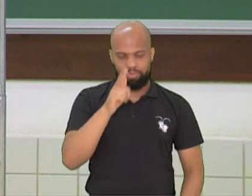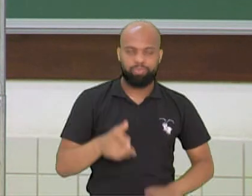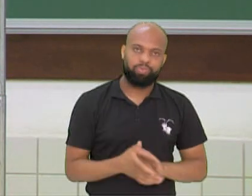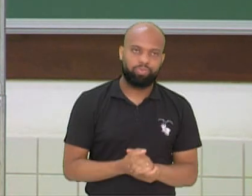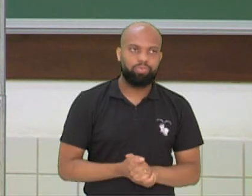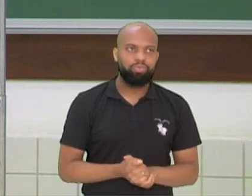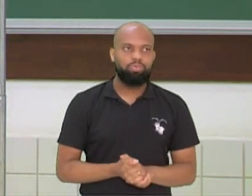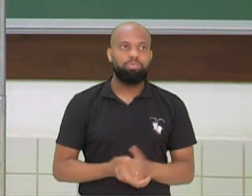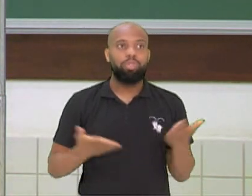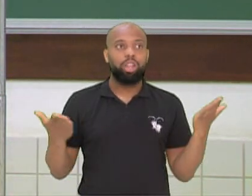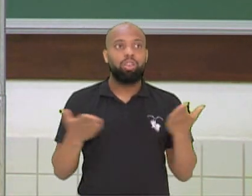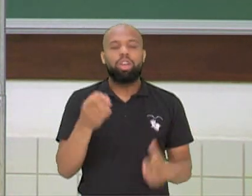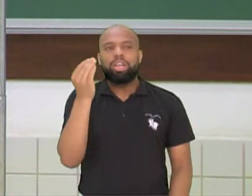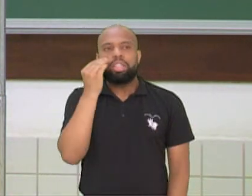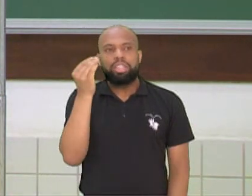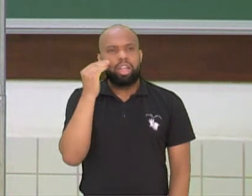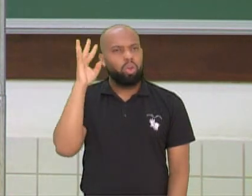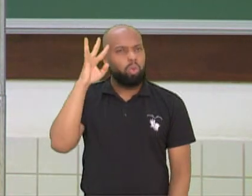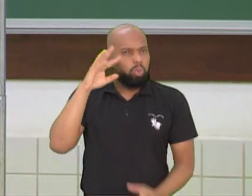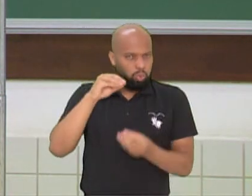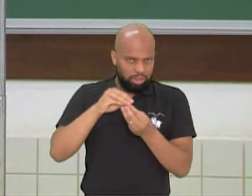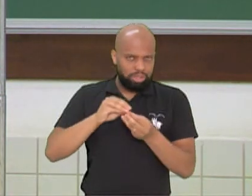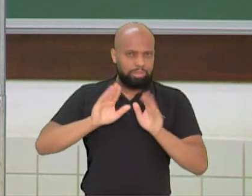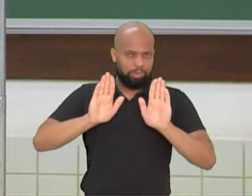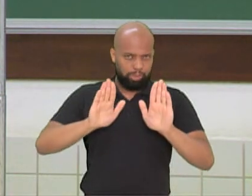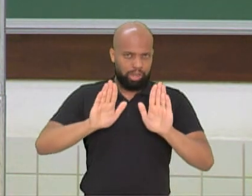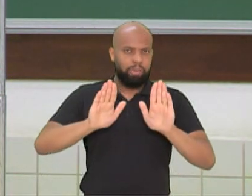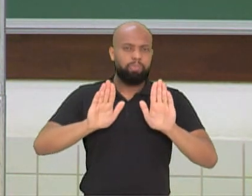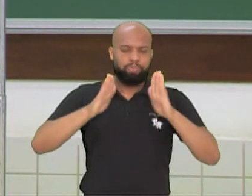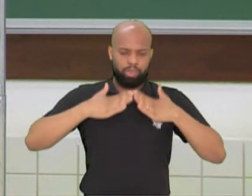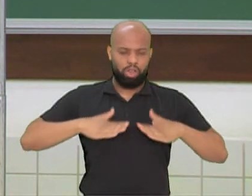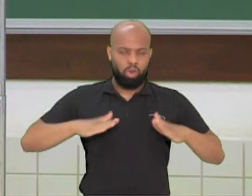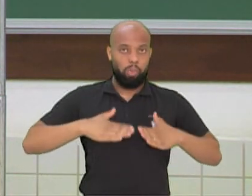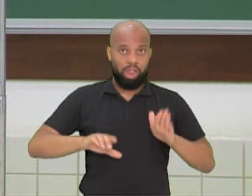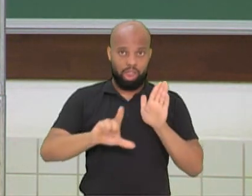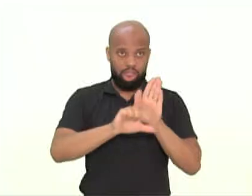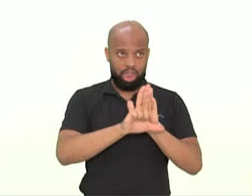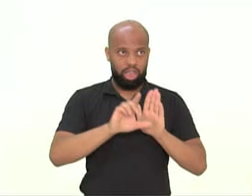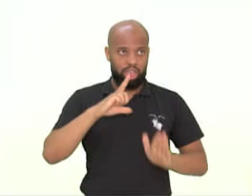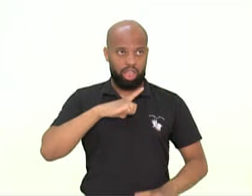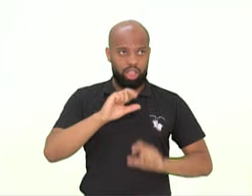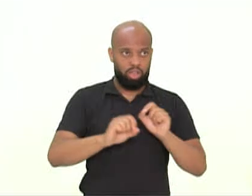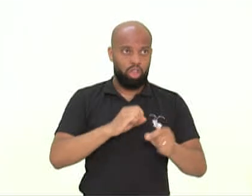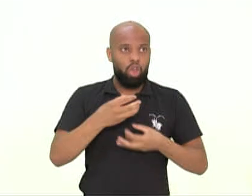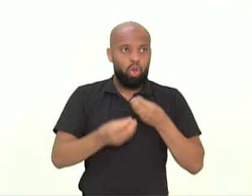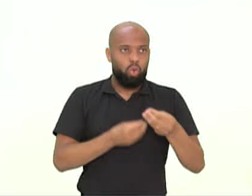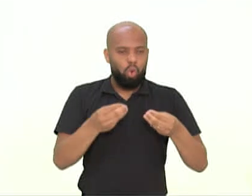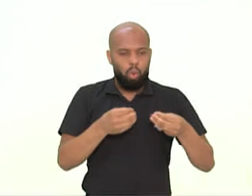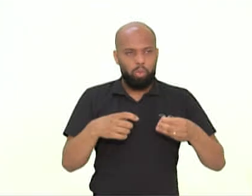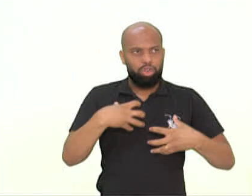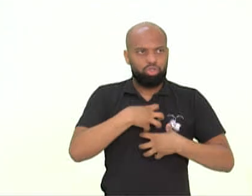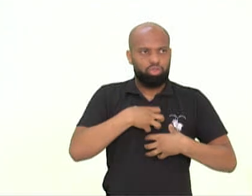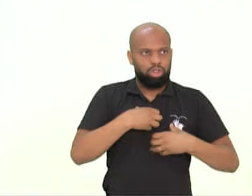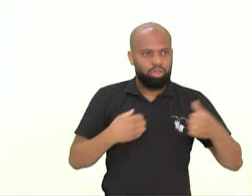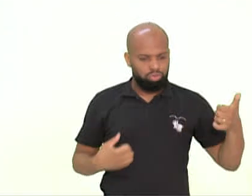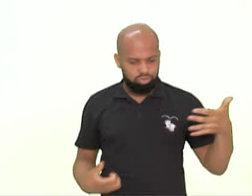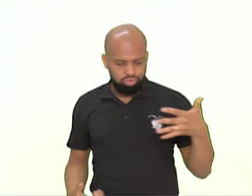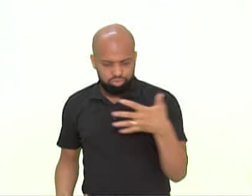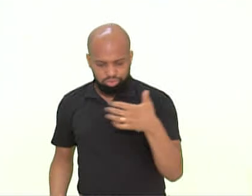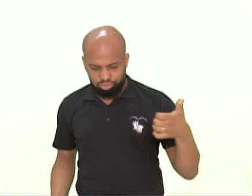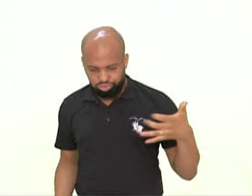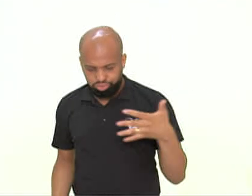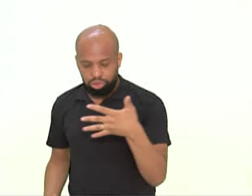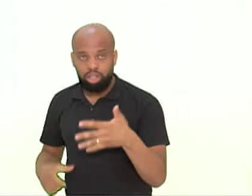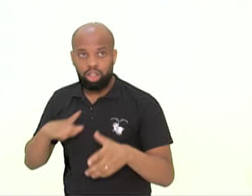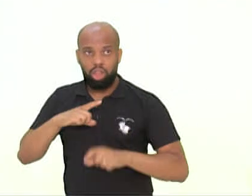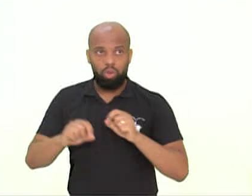Vamos tentar entender cada parte dessa lei. Então é o seguinte: o fluxo magnético é definido como o produto